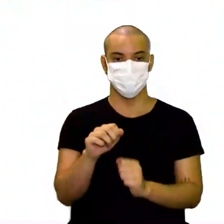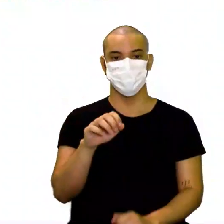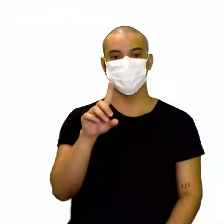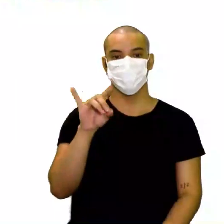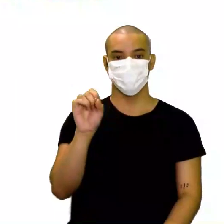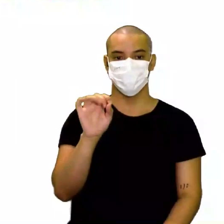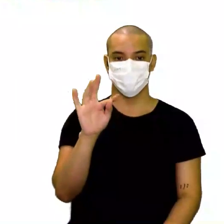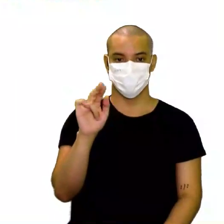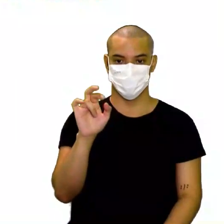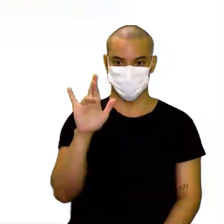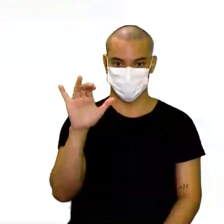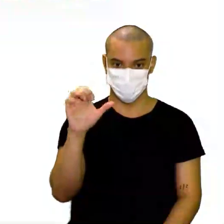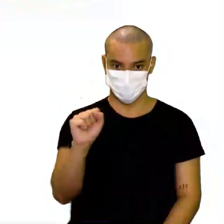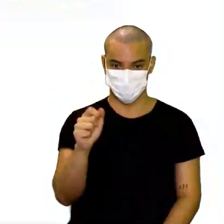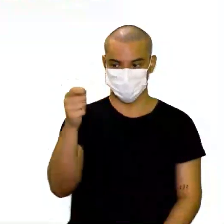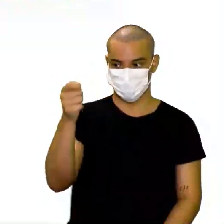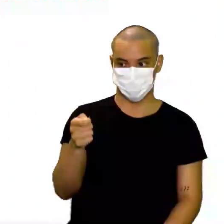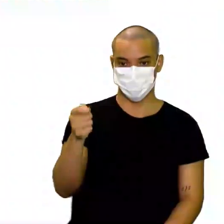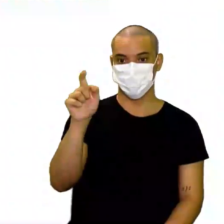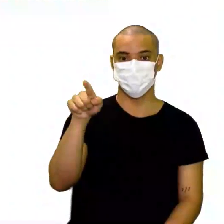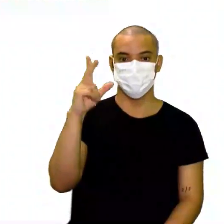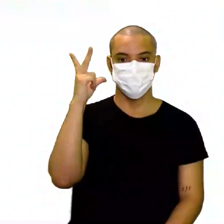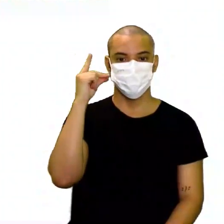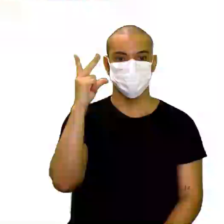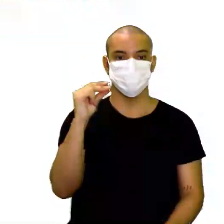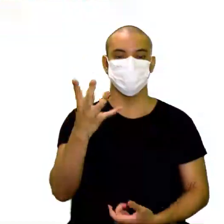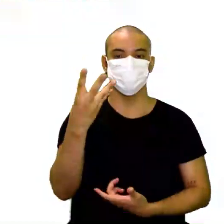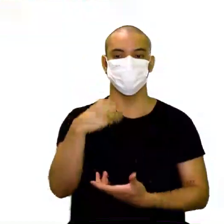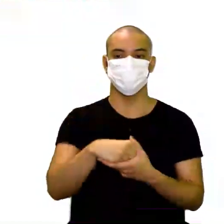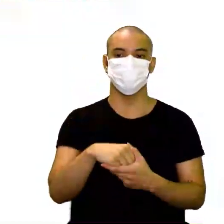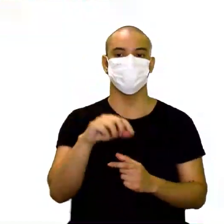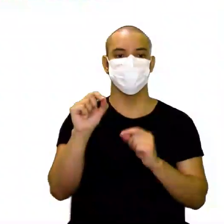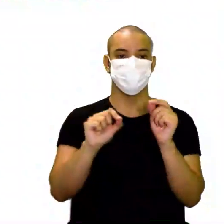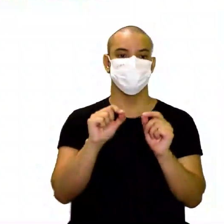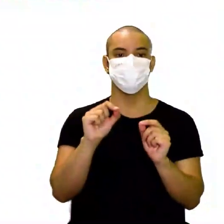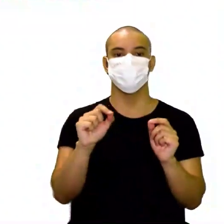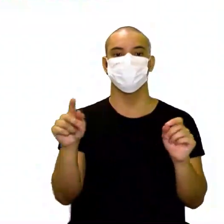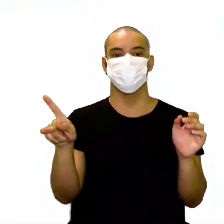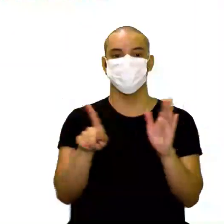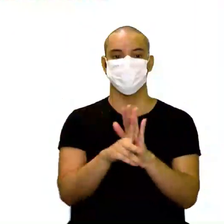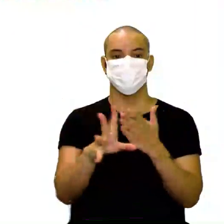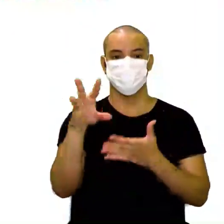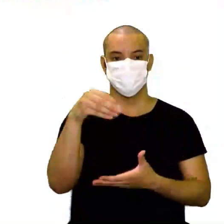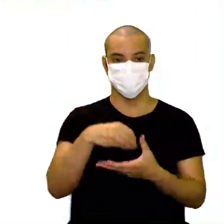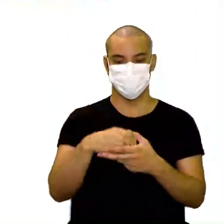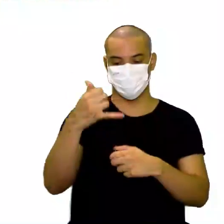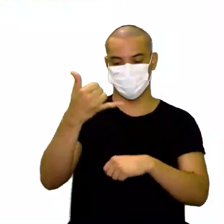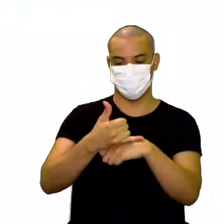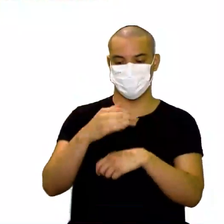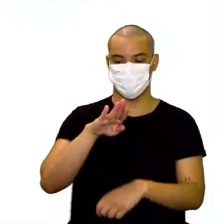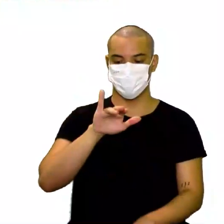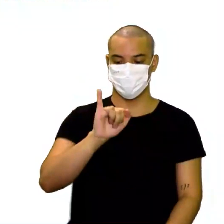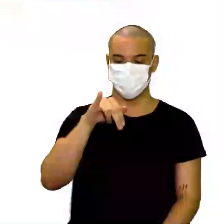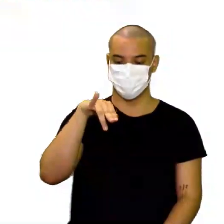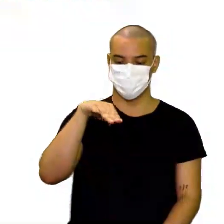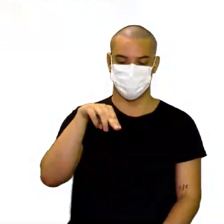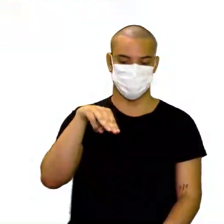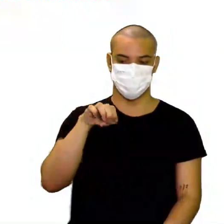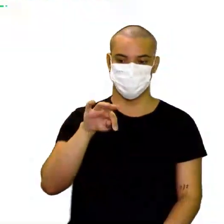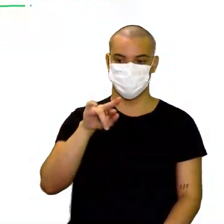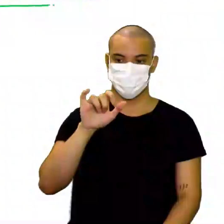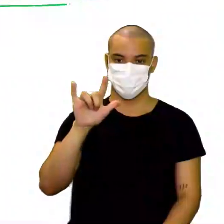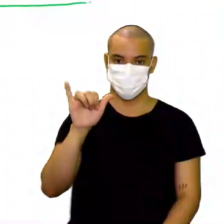mais comuns, por sua vez, são compostos por lâminas bimetálicas, cuja